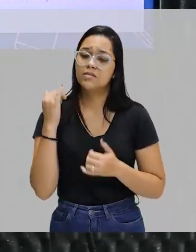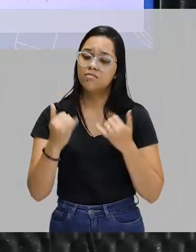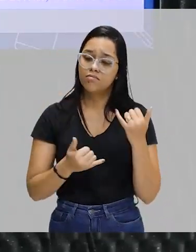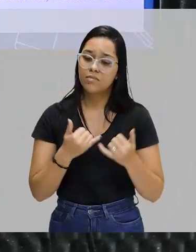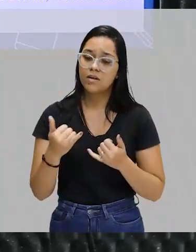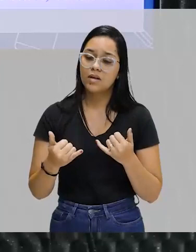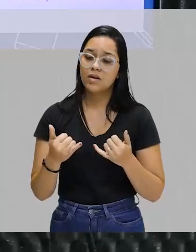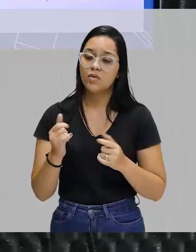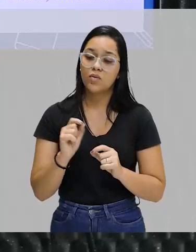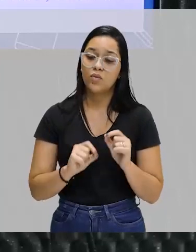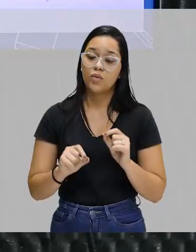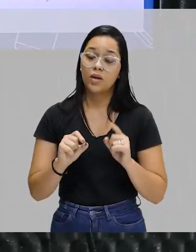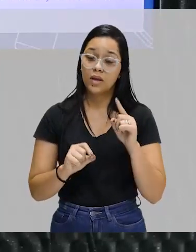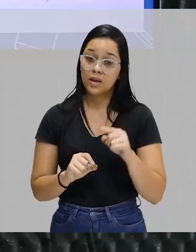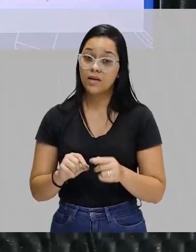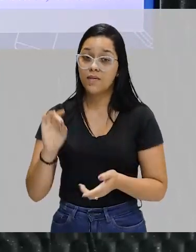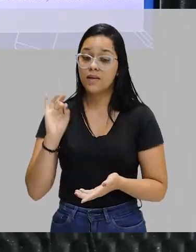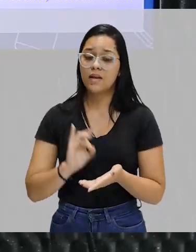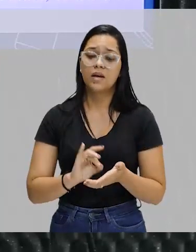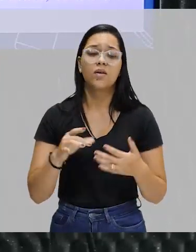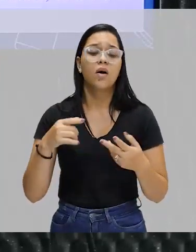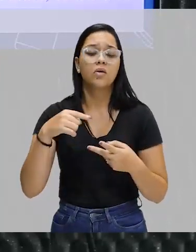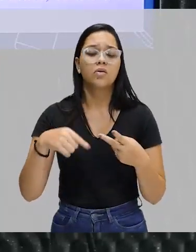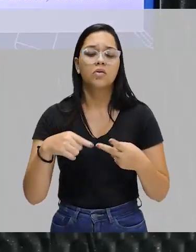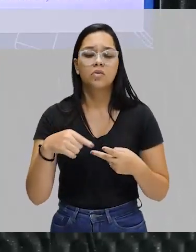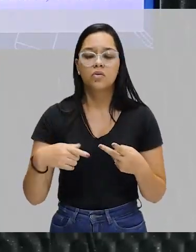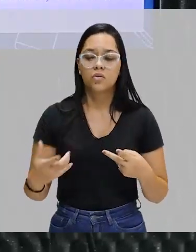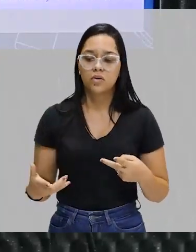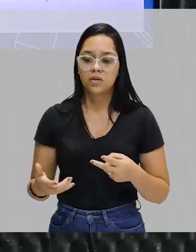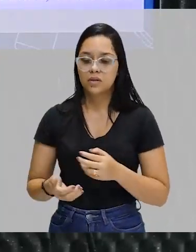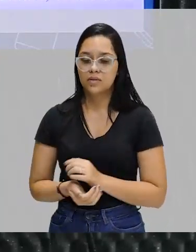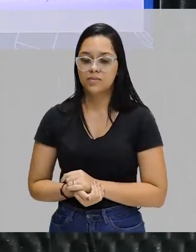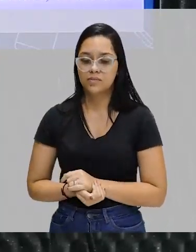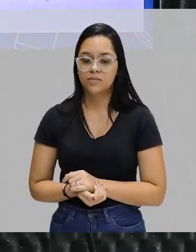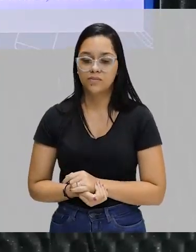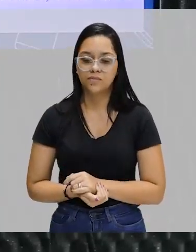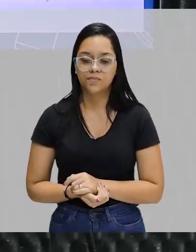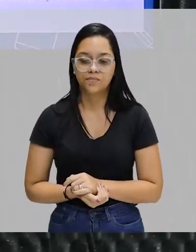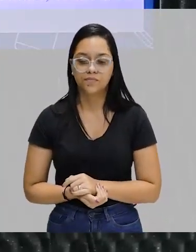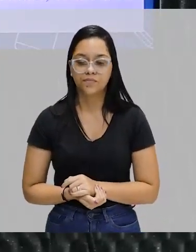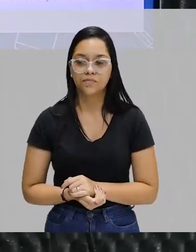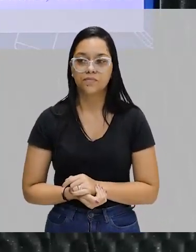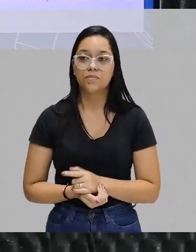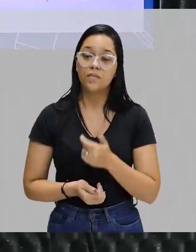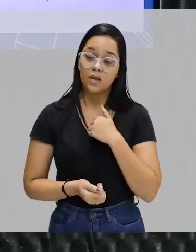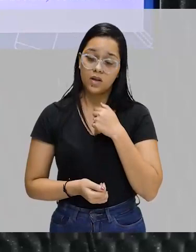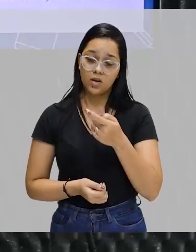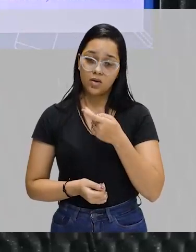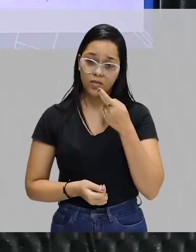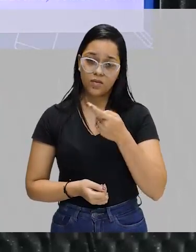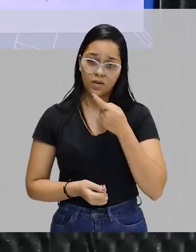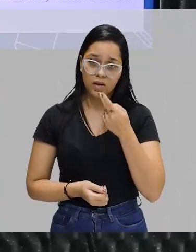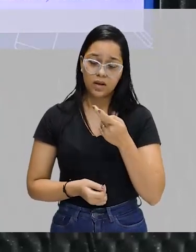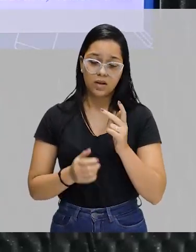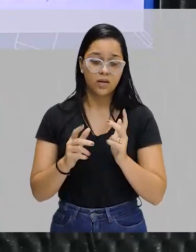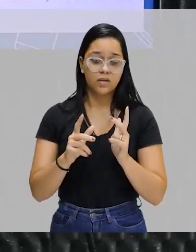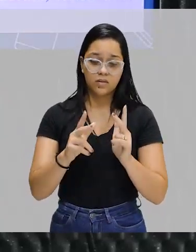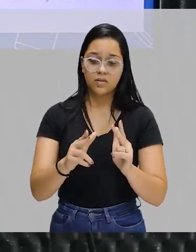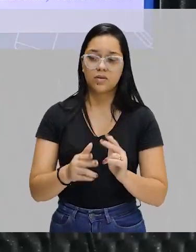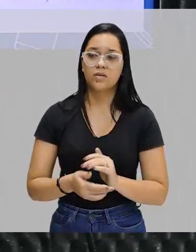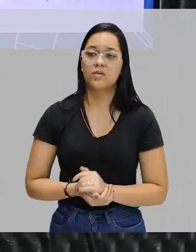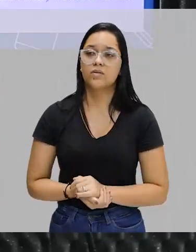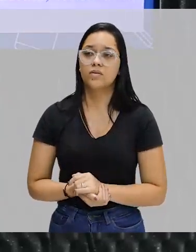palavras, que foi proposital. Quais foram as duas palavras? Acento e acento. Quando eu pronuncio da mesma